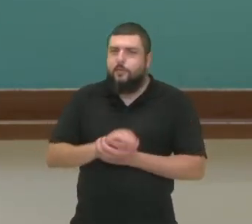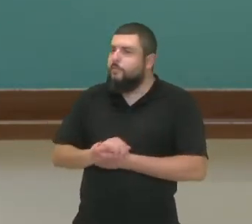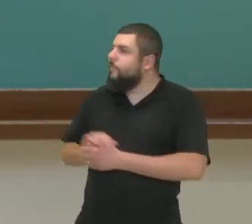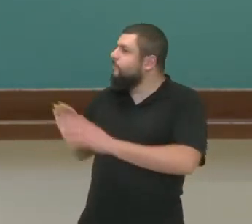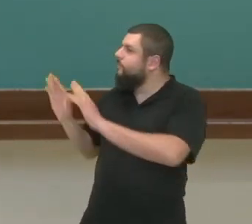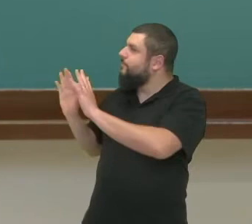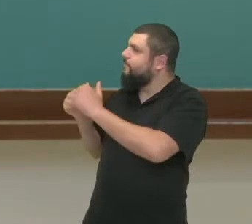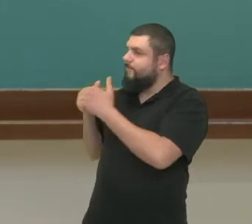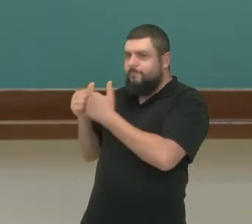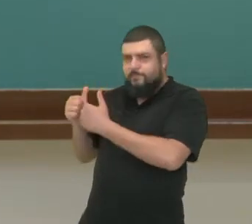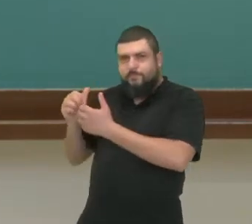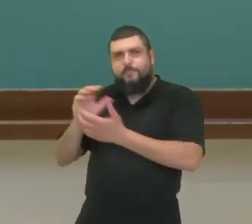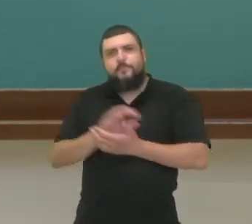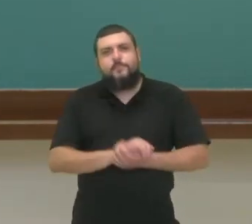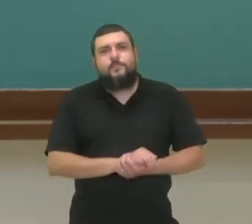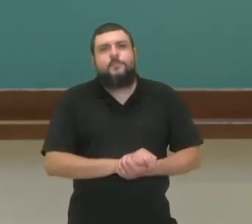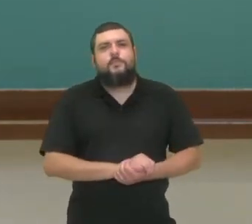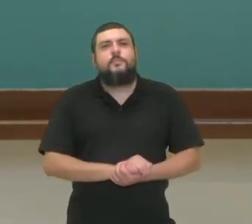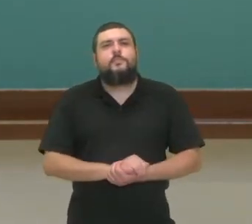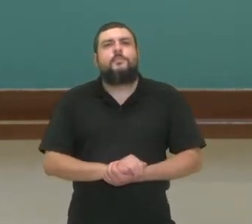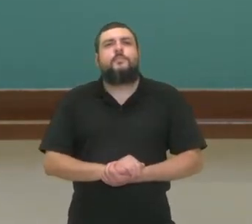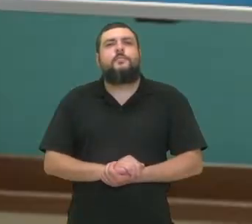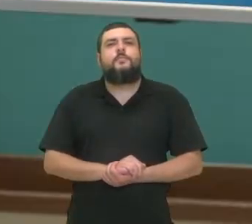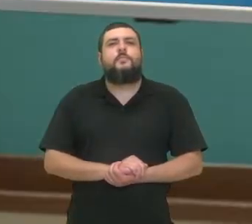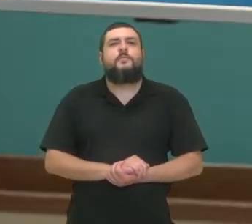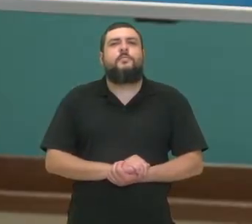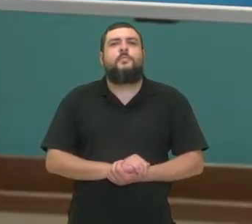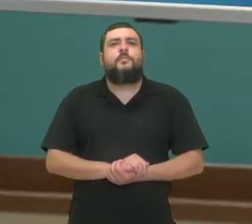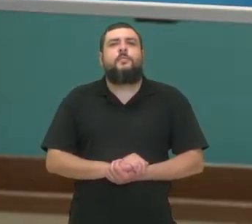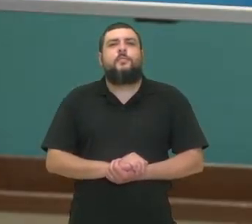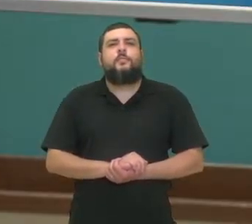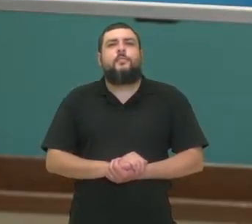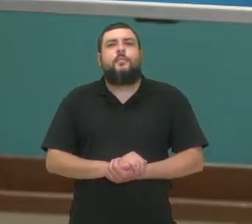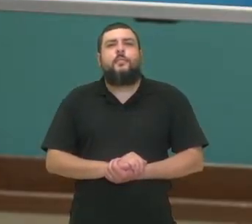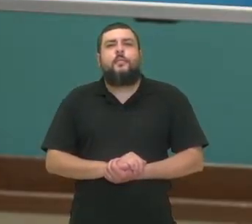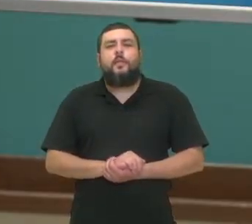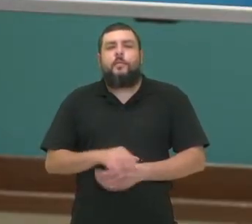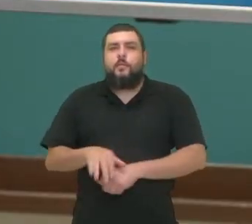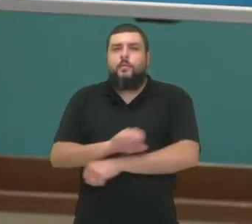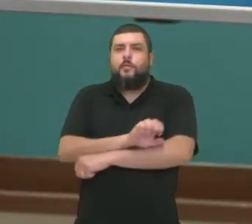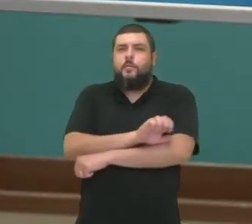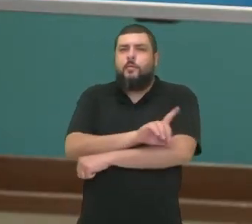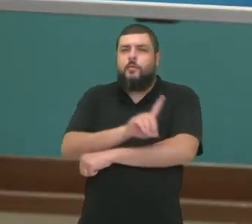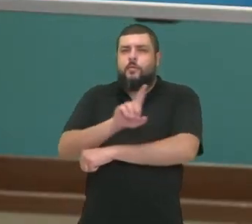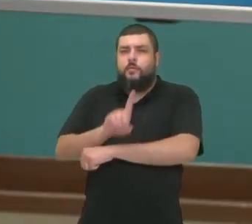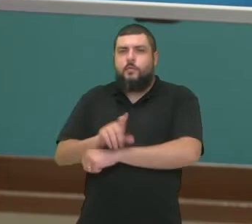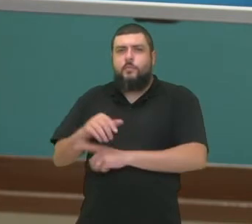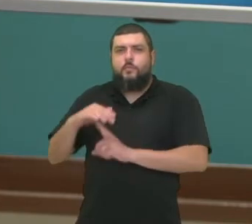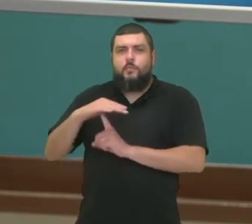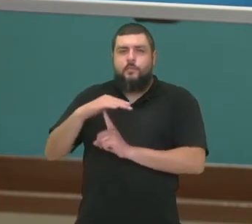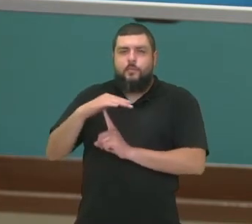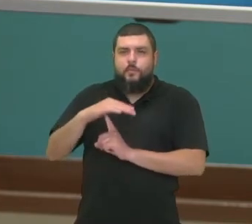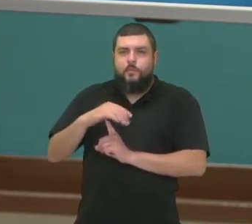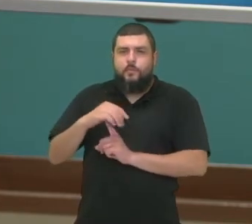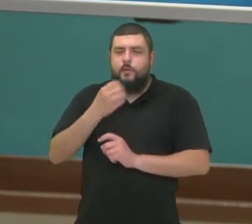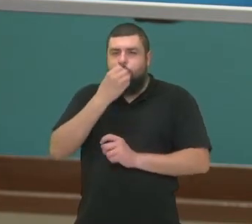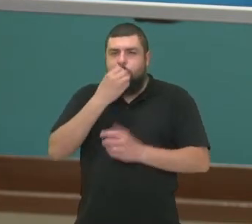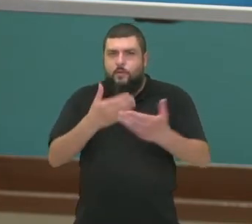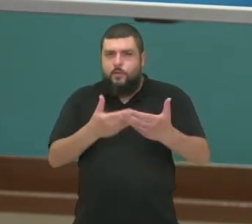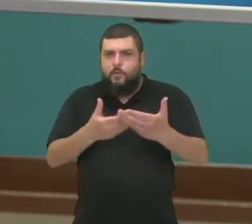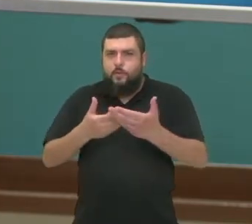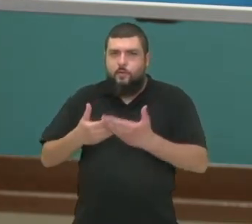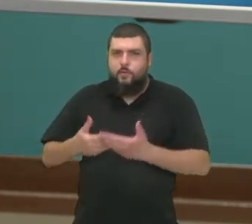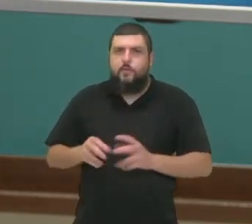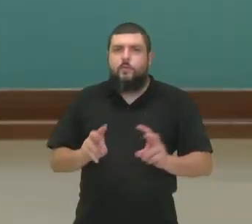a interpretação de Libras desta aula. Em nome da Secretaria da Educação do Estado do Paraná, sejam todos bem-vindos. Roma Antiga,